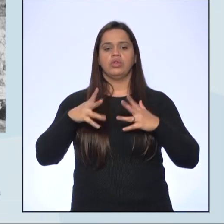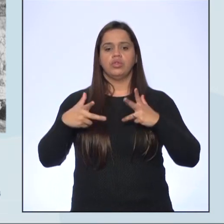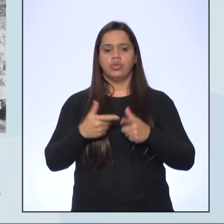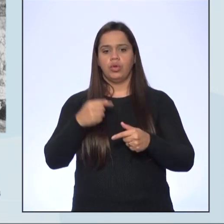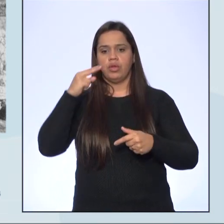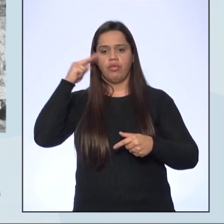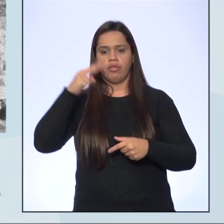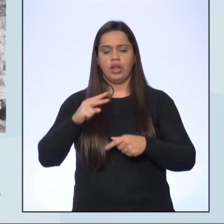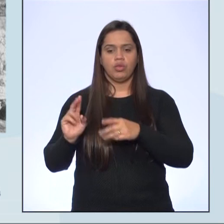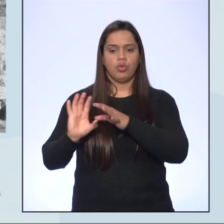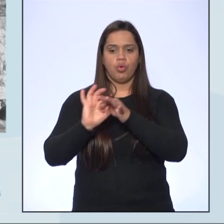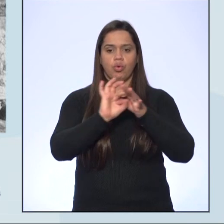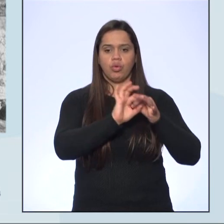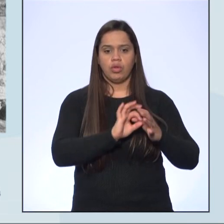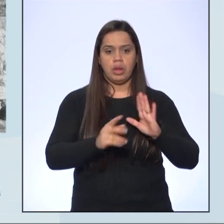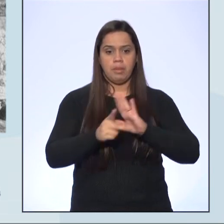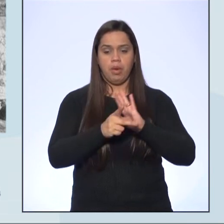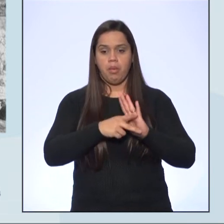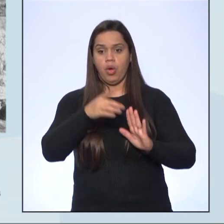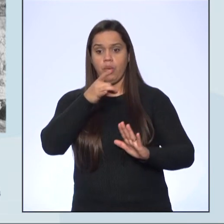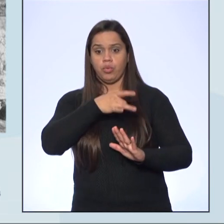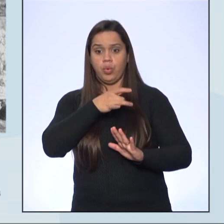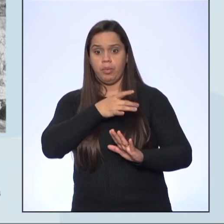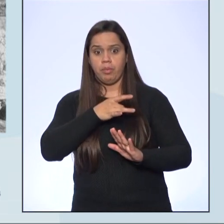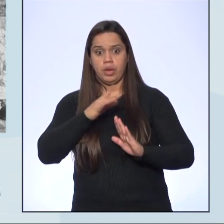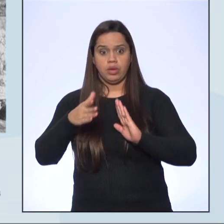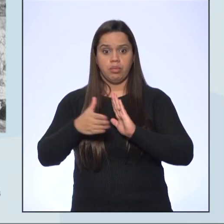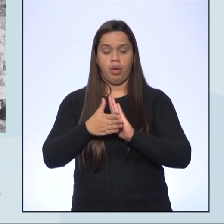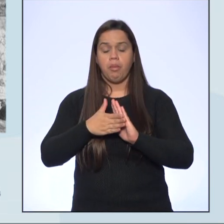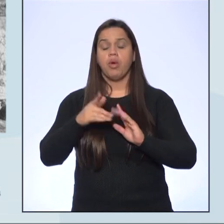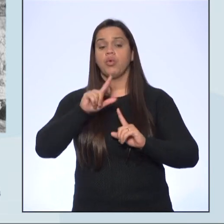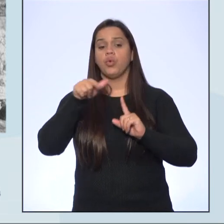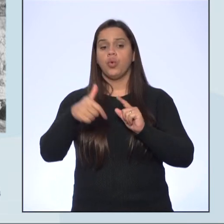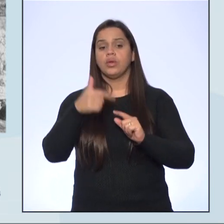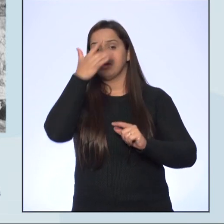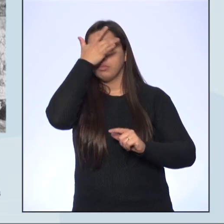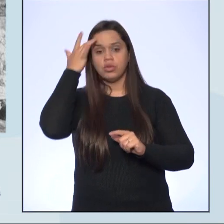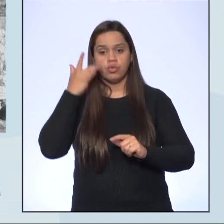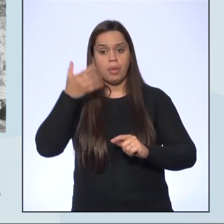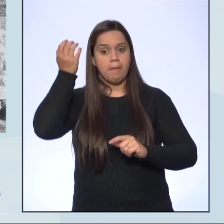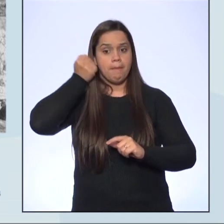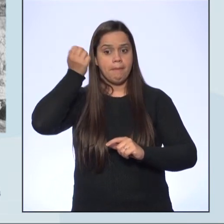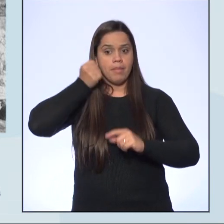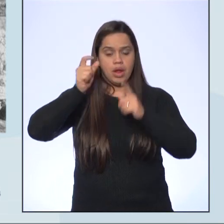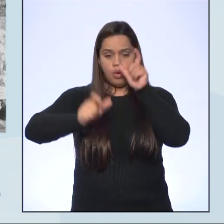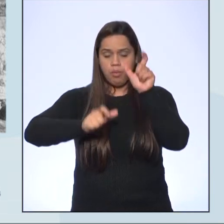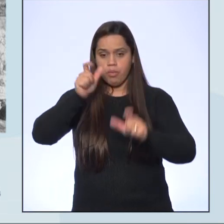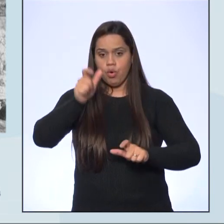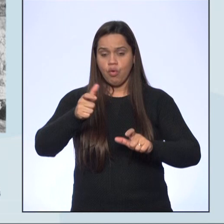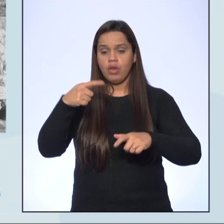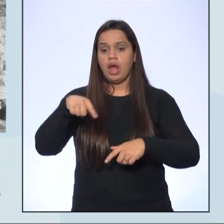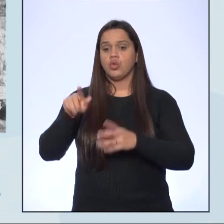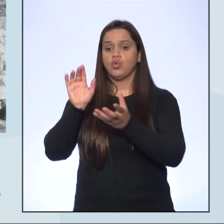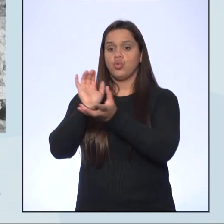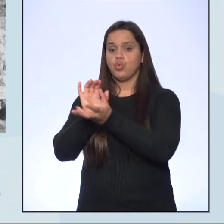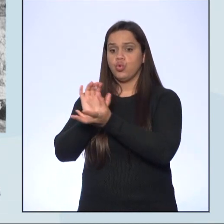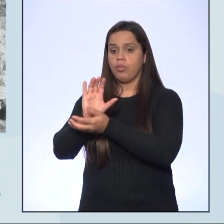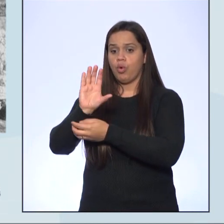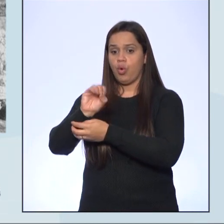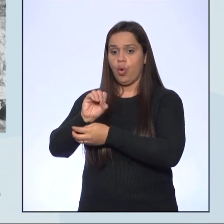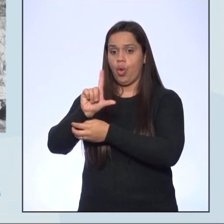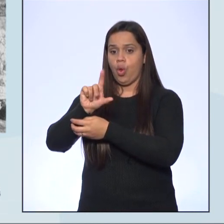o contexto do terror na Revolução Francesa, e uma maioria branca observando tudo isso. Na colônia, a gente vê que é um